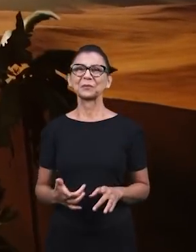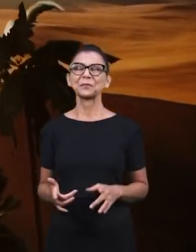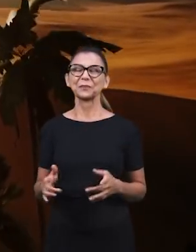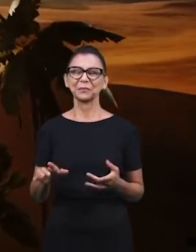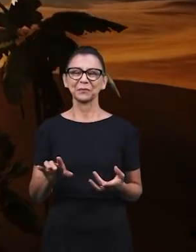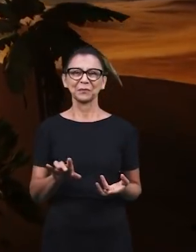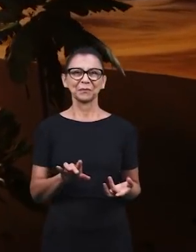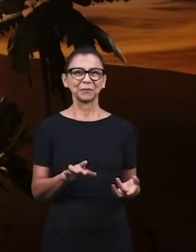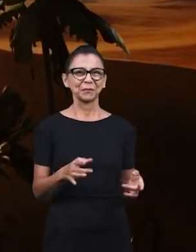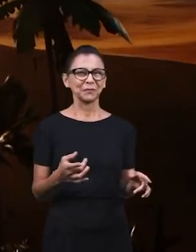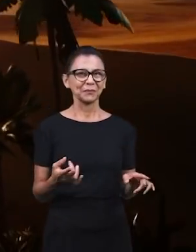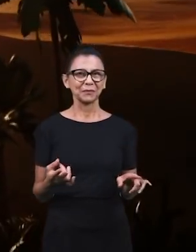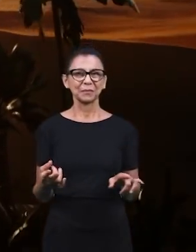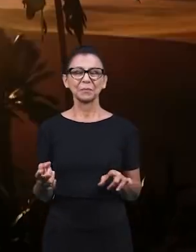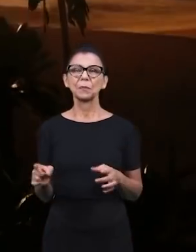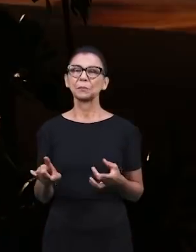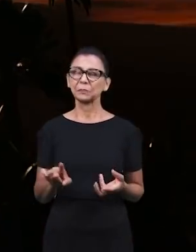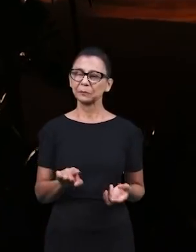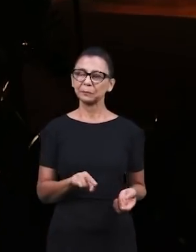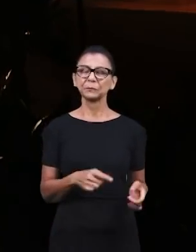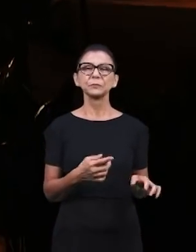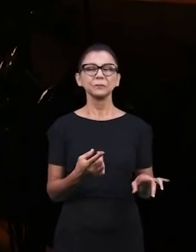revelada em Jesus.